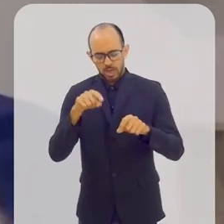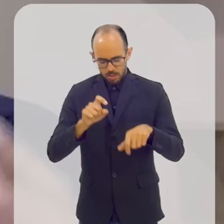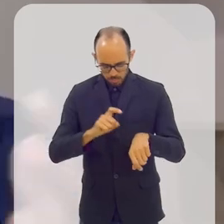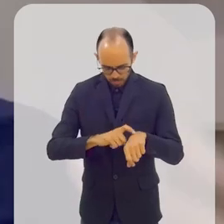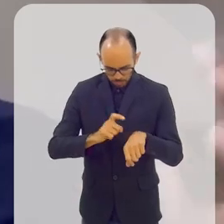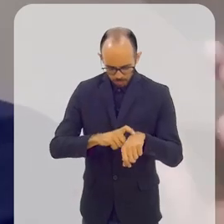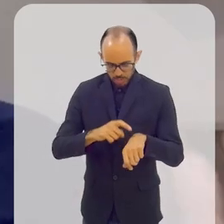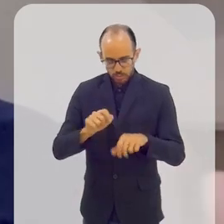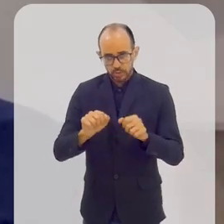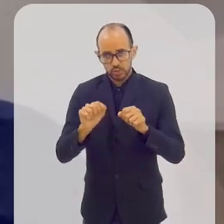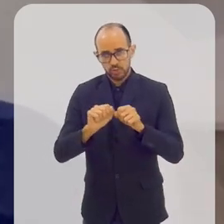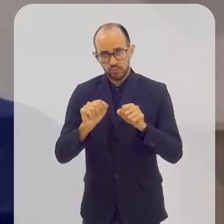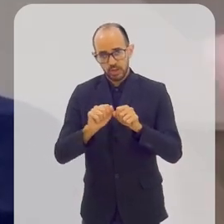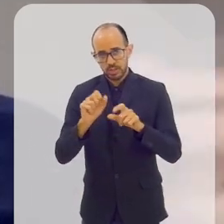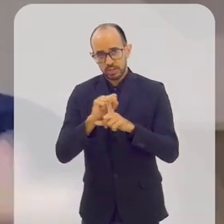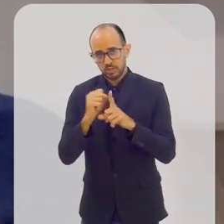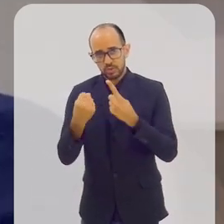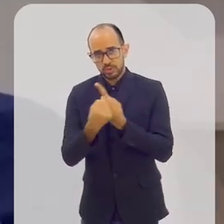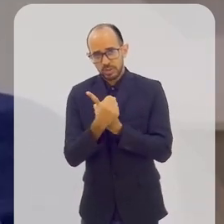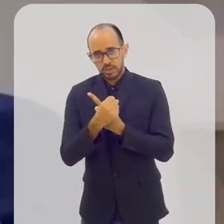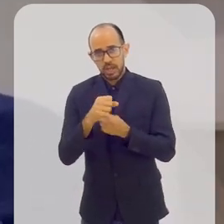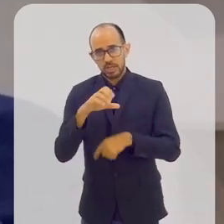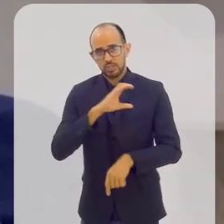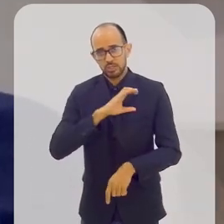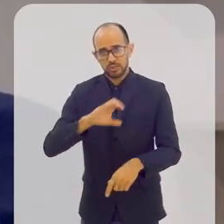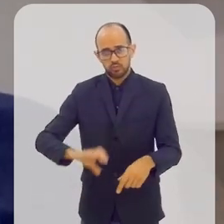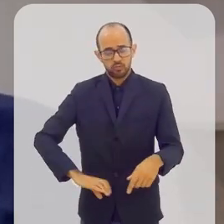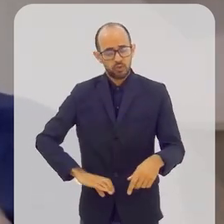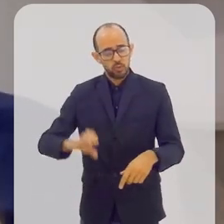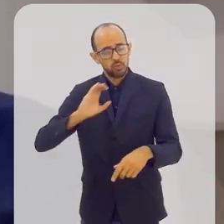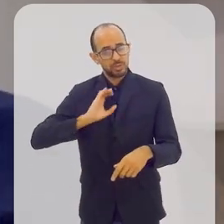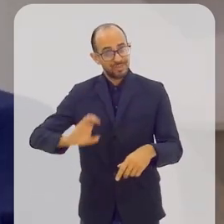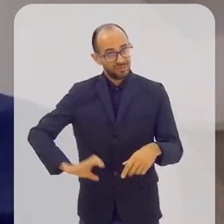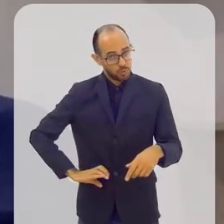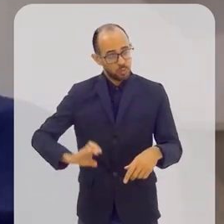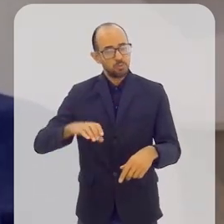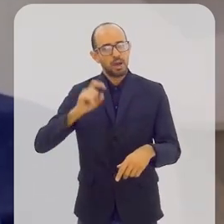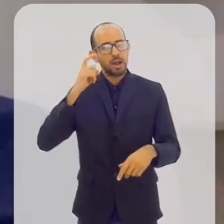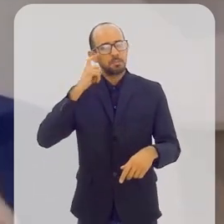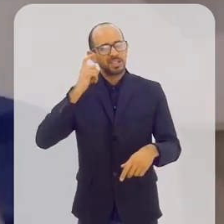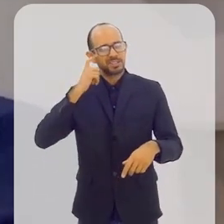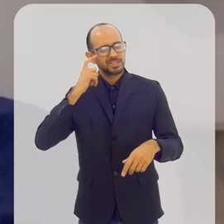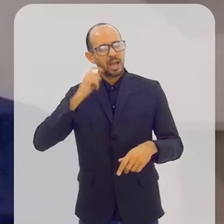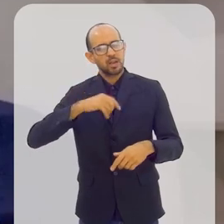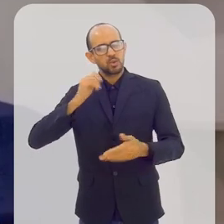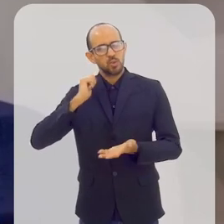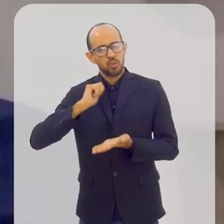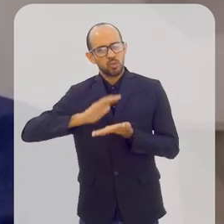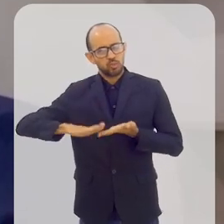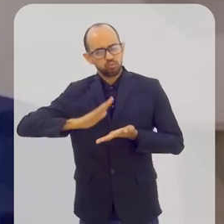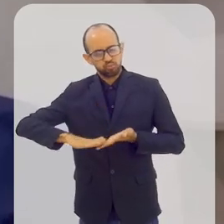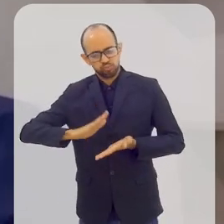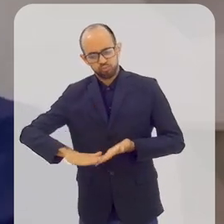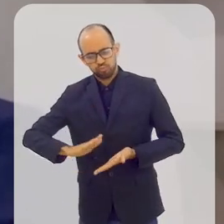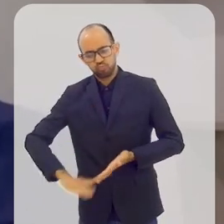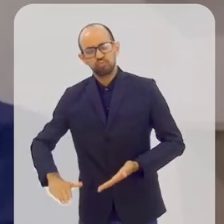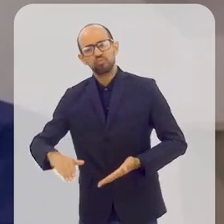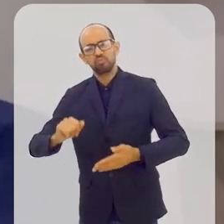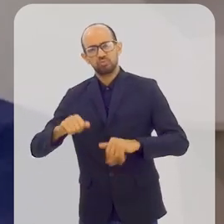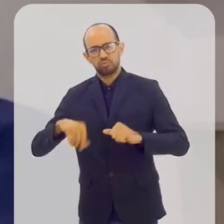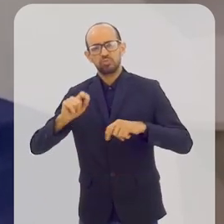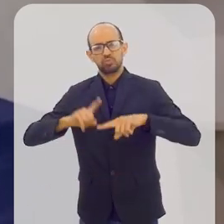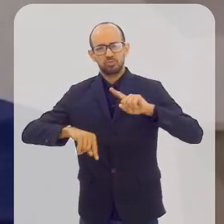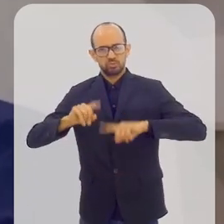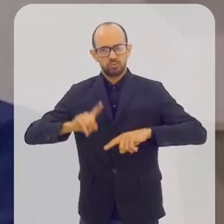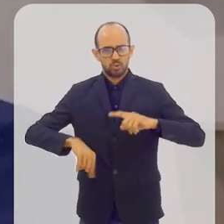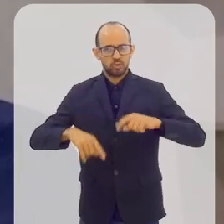um momento que a gente traz a sociedade civil para ter uma reflexão do consumo e da responsabilidade dos resíduos gerados